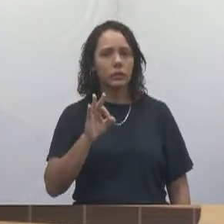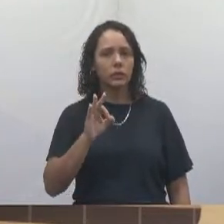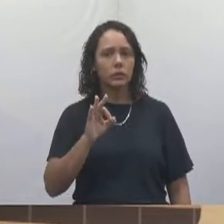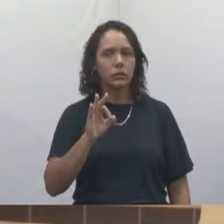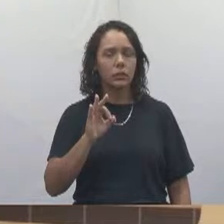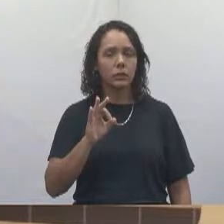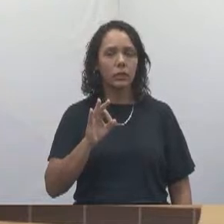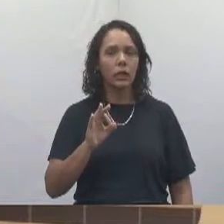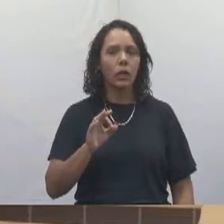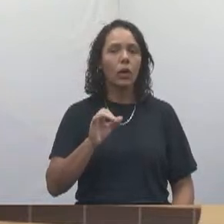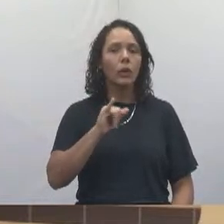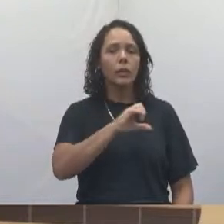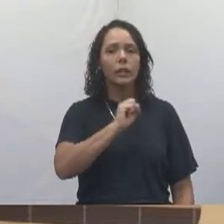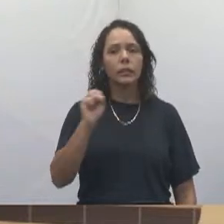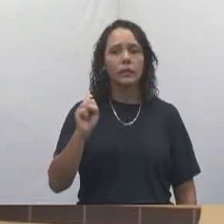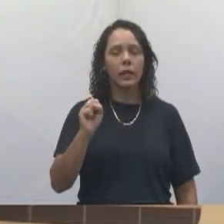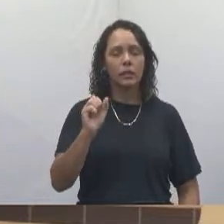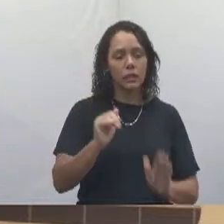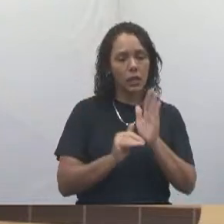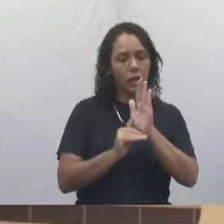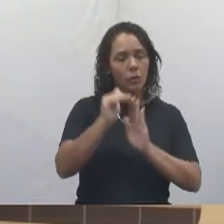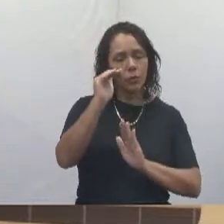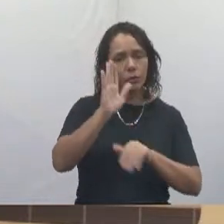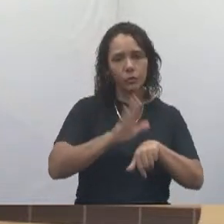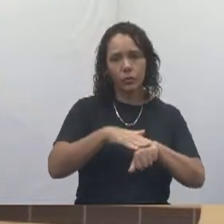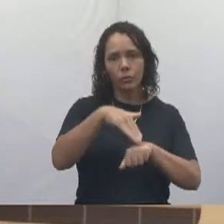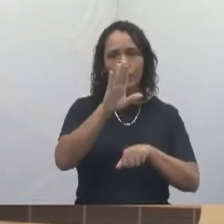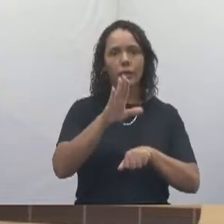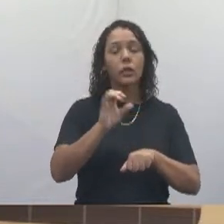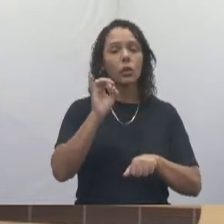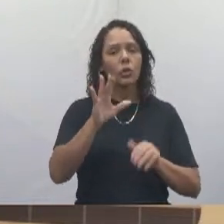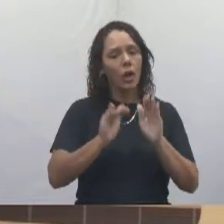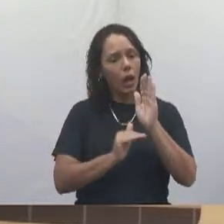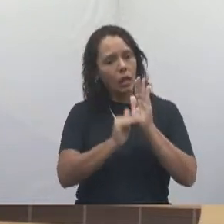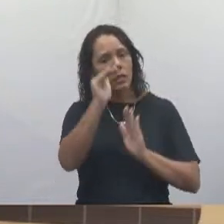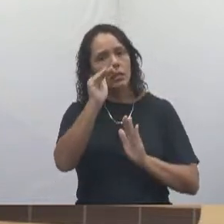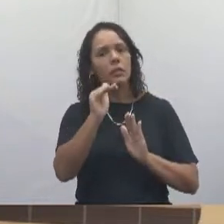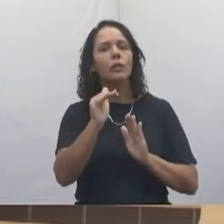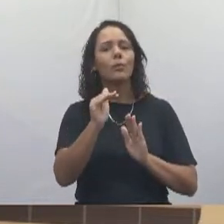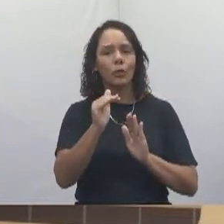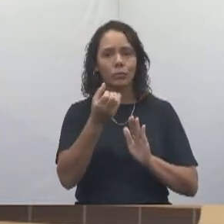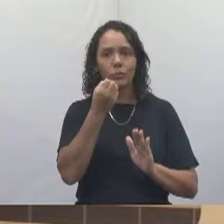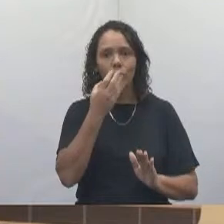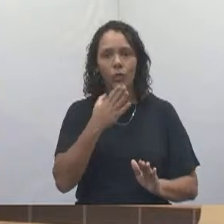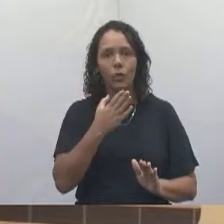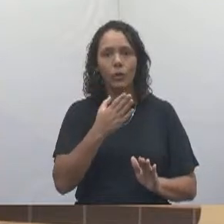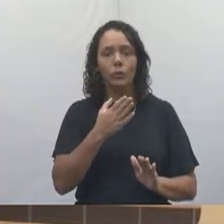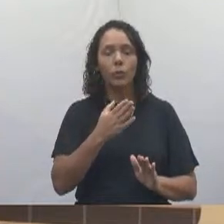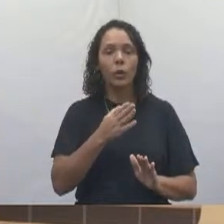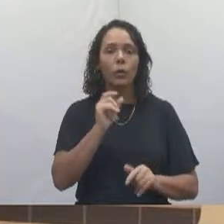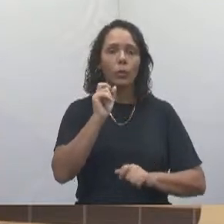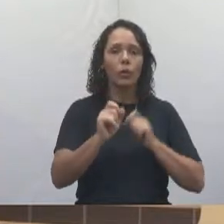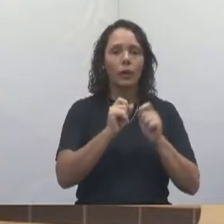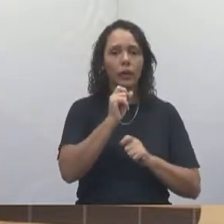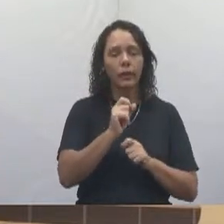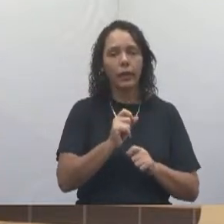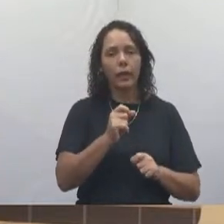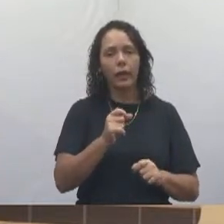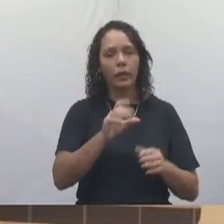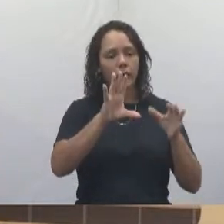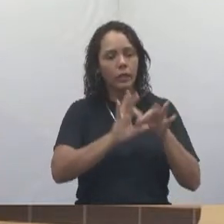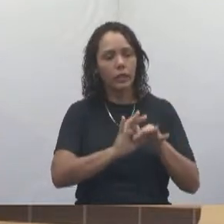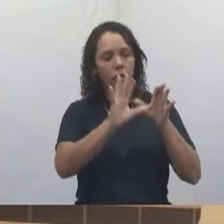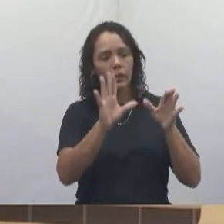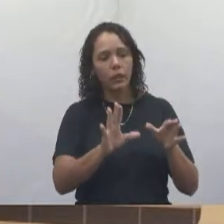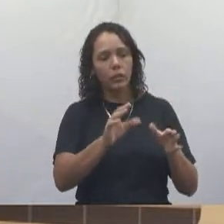59,5%. Só com o aumento do ISS compensou manter o valor do IPTU, não sufocando as economias